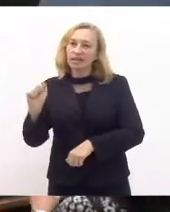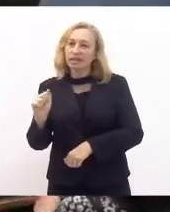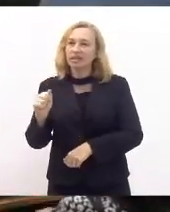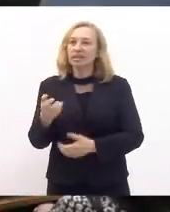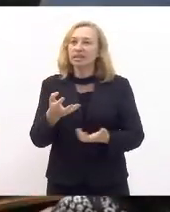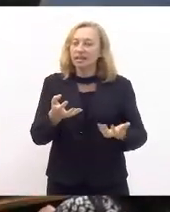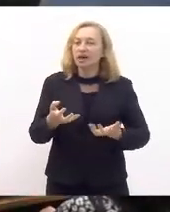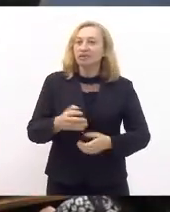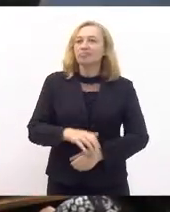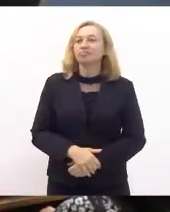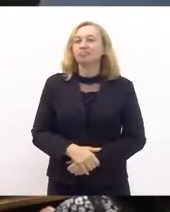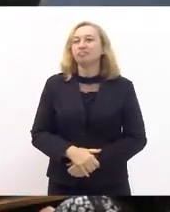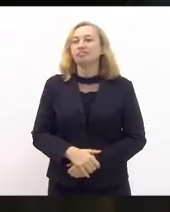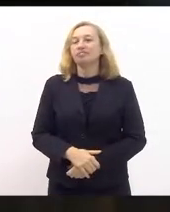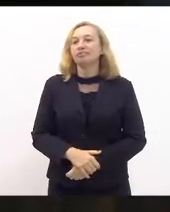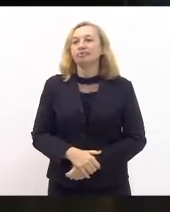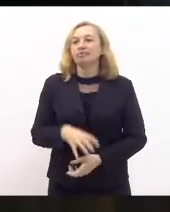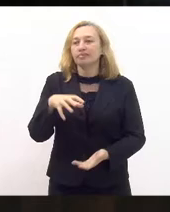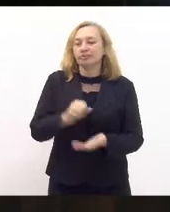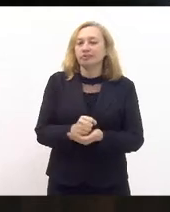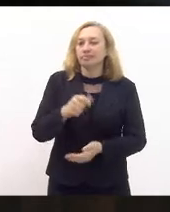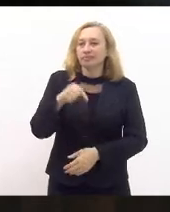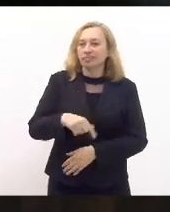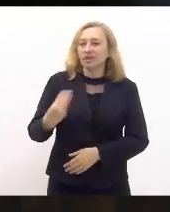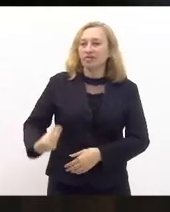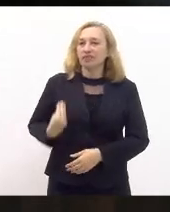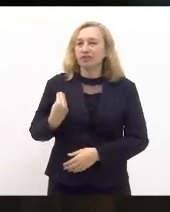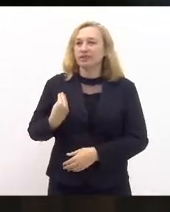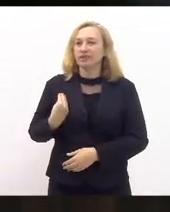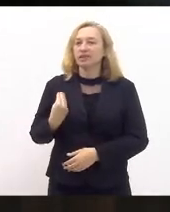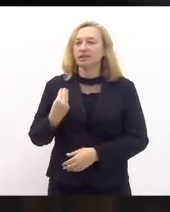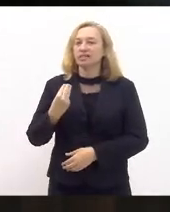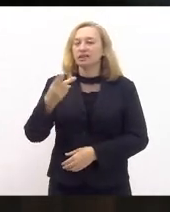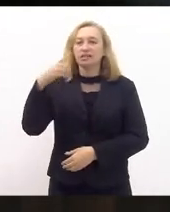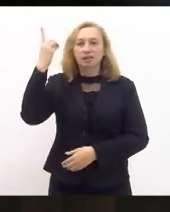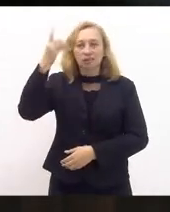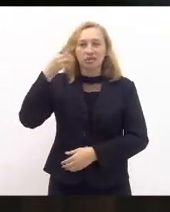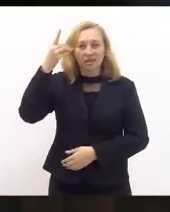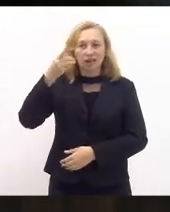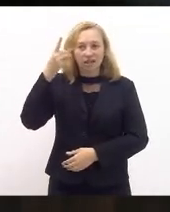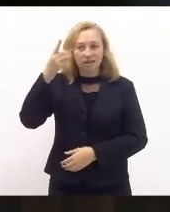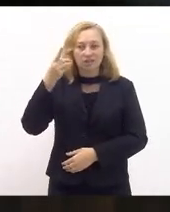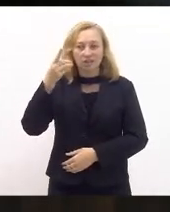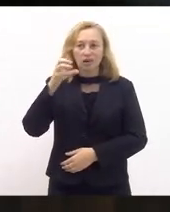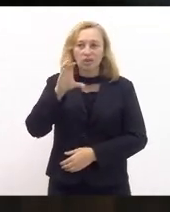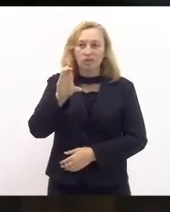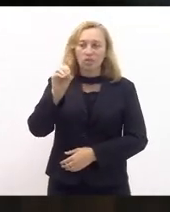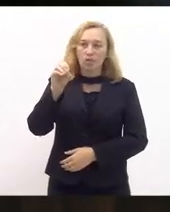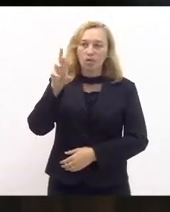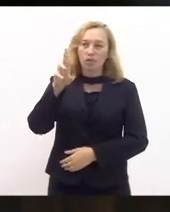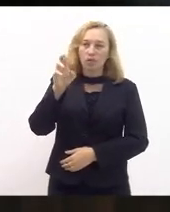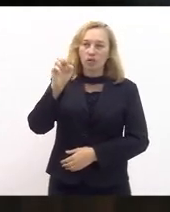Quero registrar aqui a presença do nosso grande deputado, Coronel Salema.